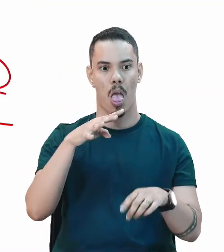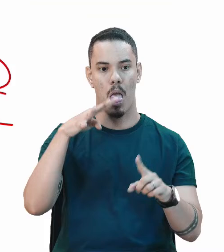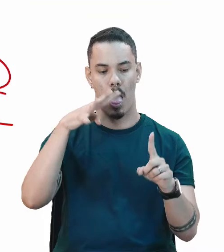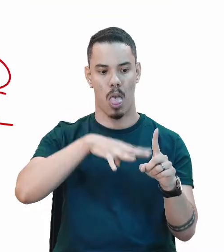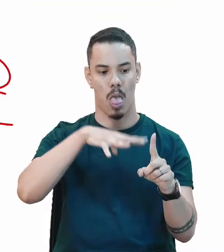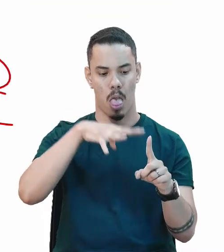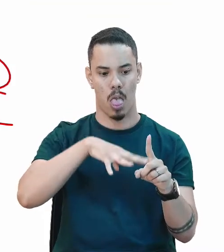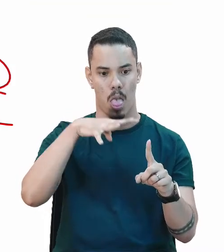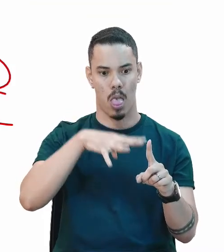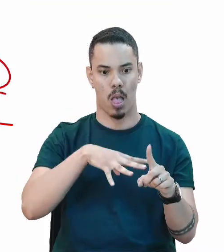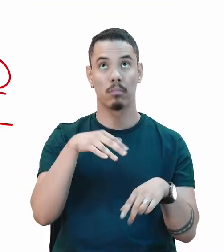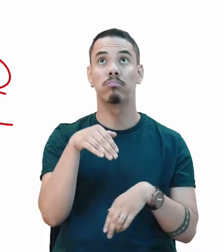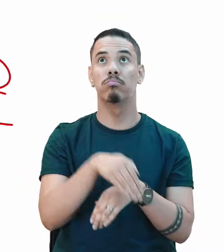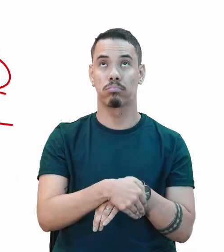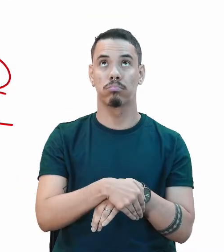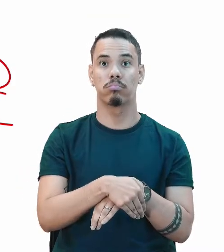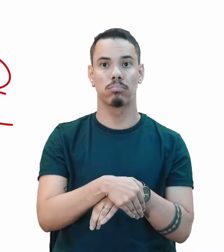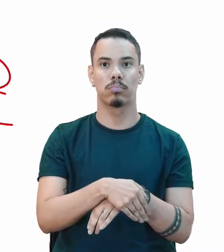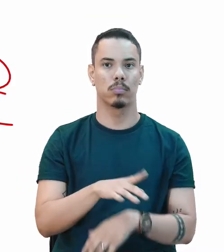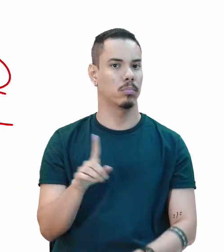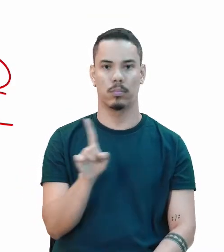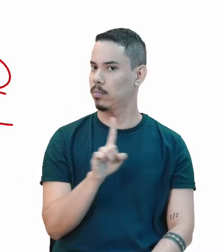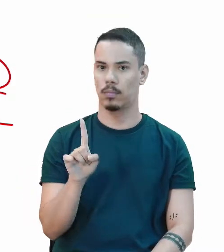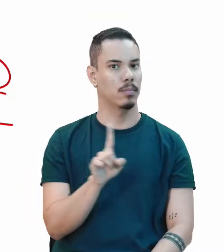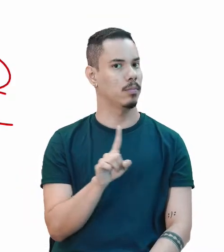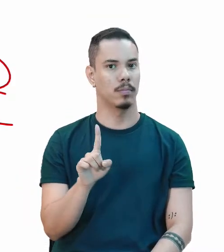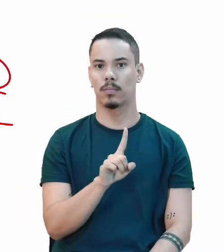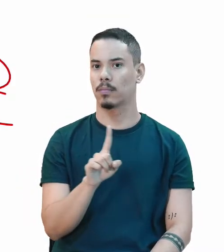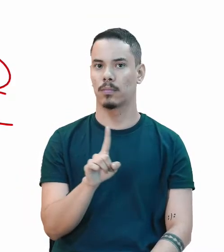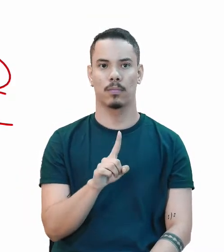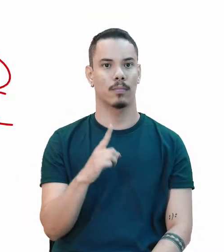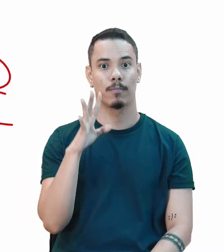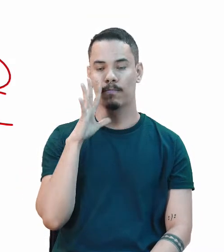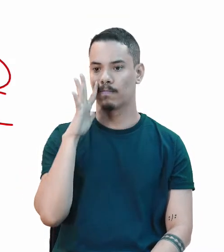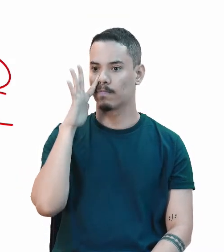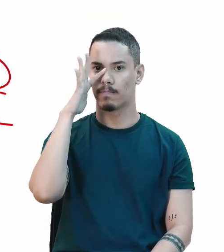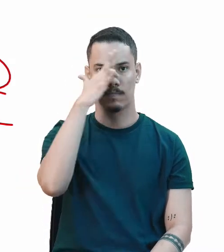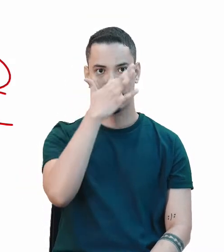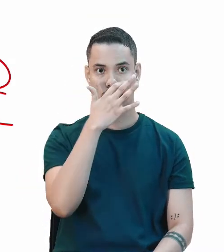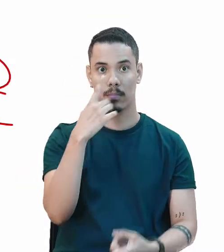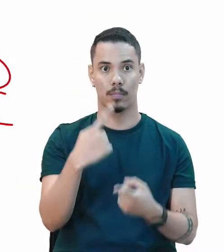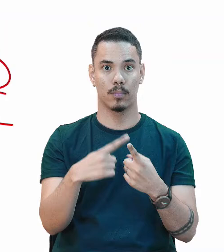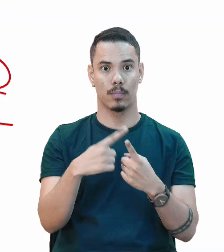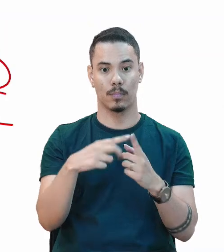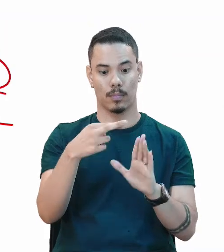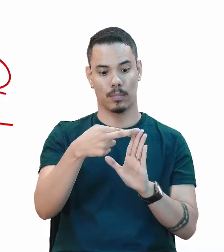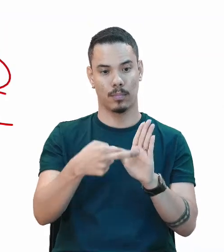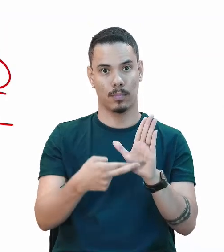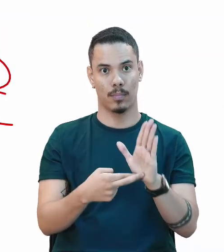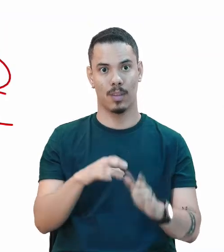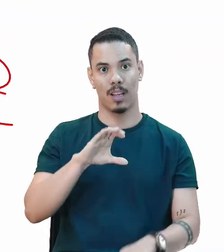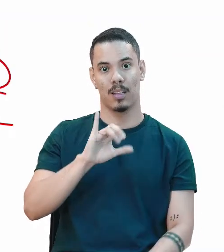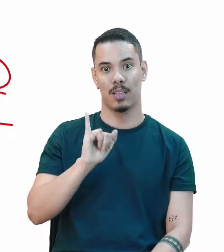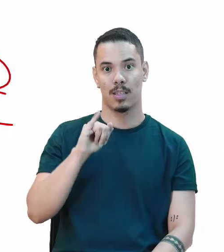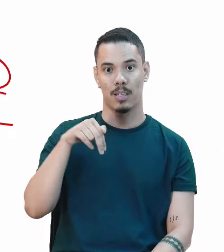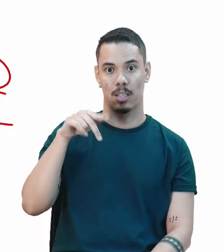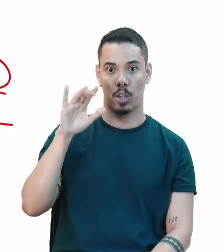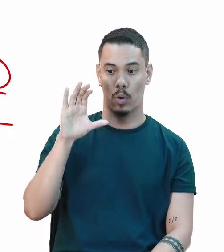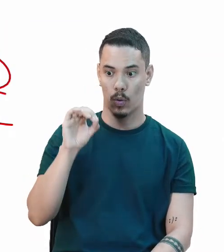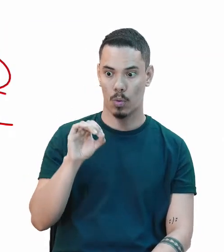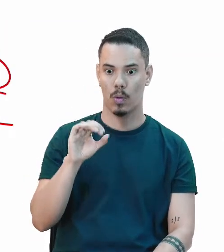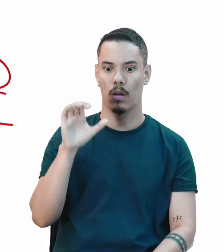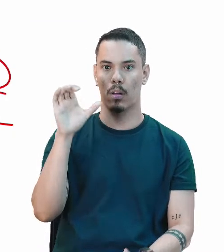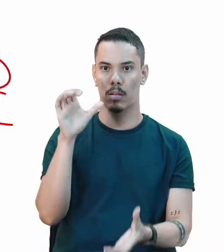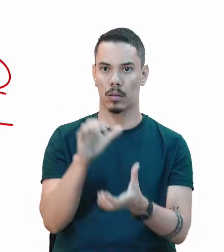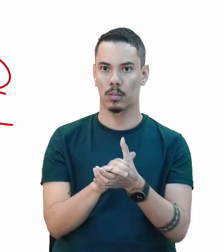casamento, porque ela seguiu a doutrina dos cínicos. Então, ela se casou,